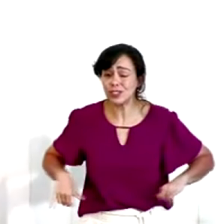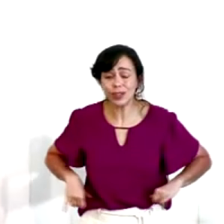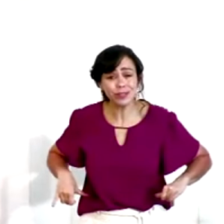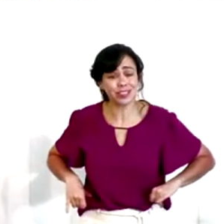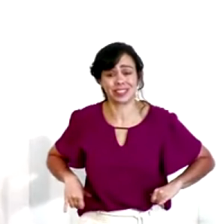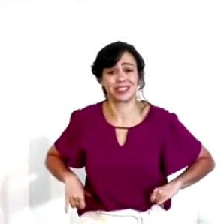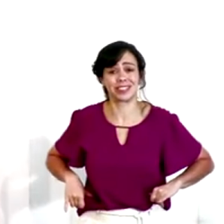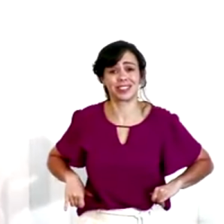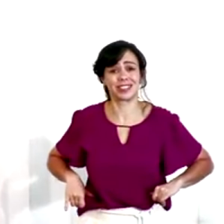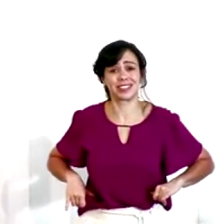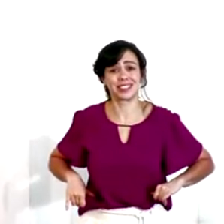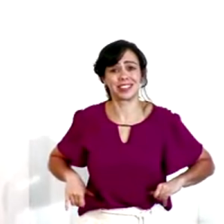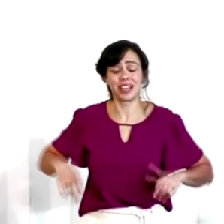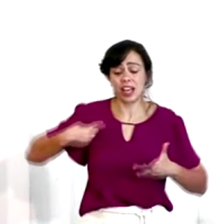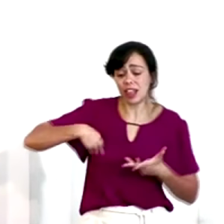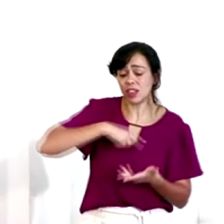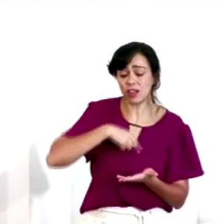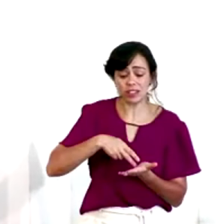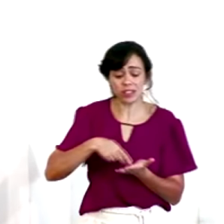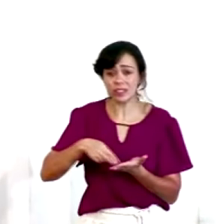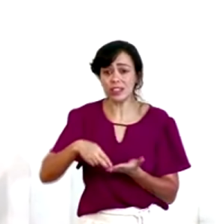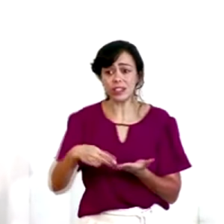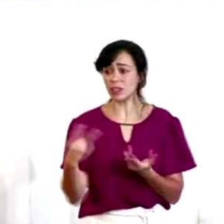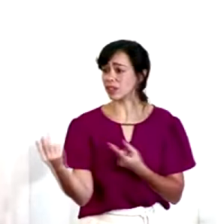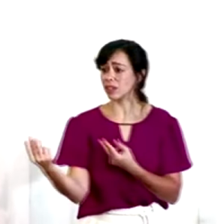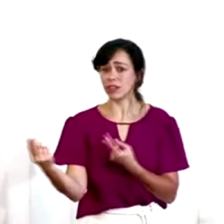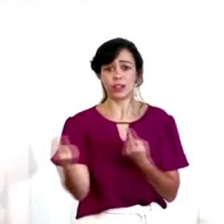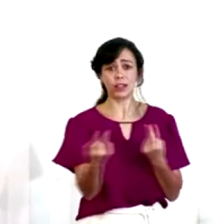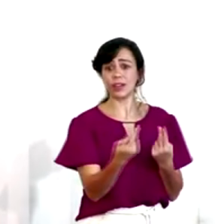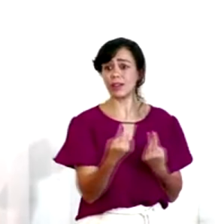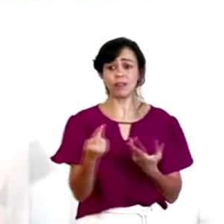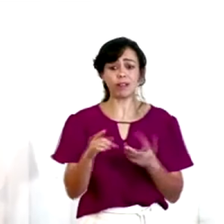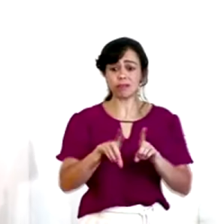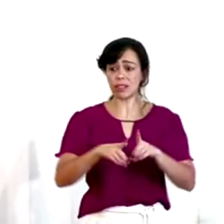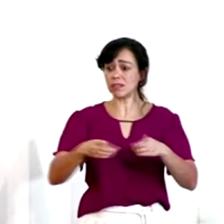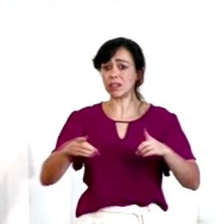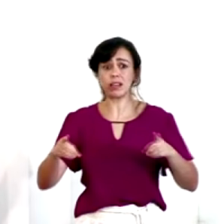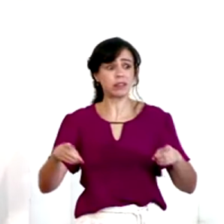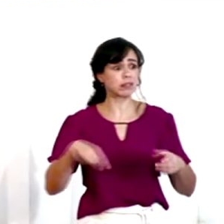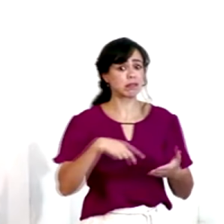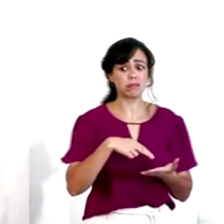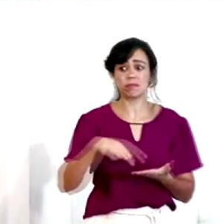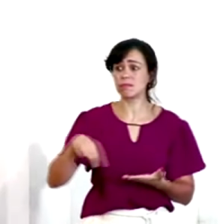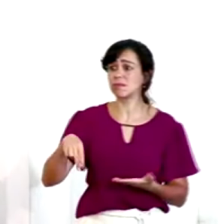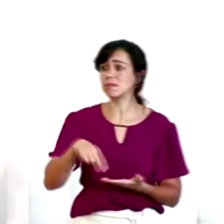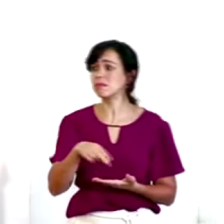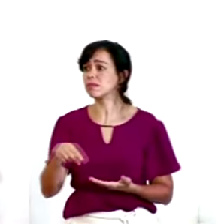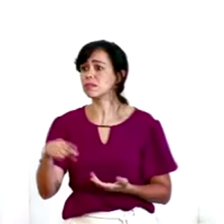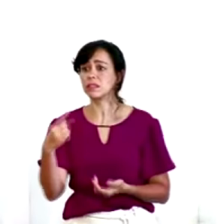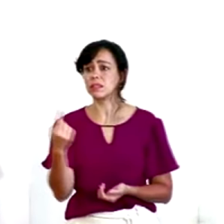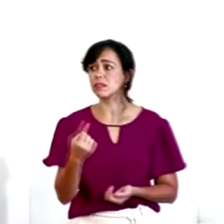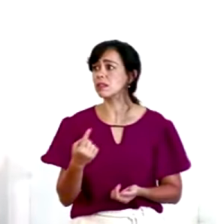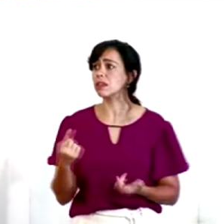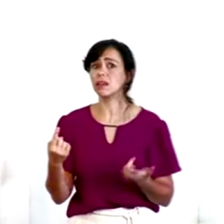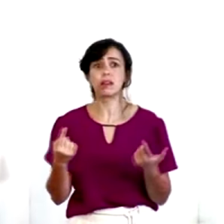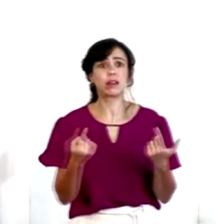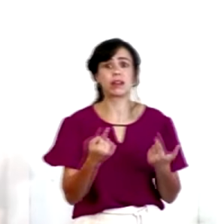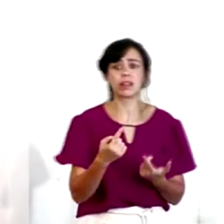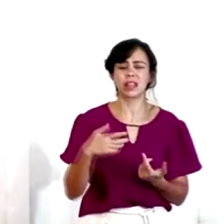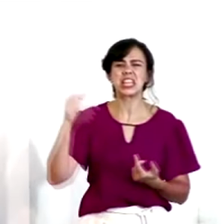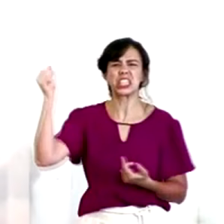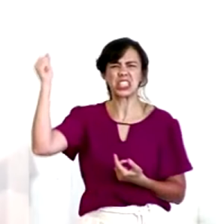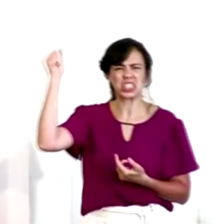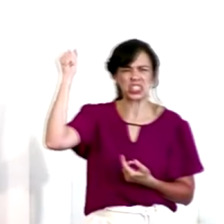peregrinando. E muitas vezes, ou na maioria das vezes, sob sol